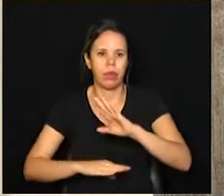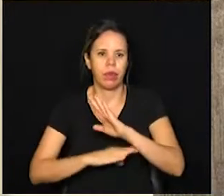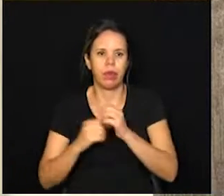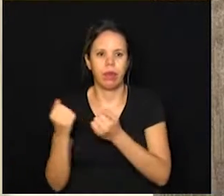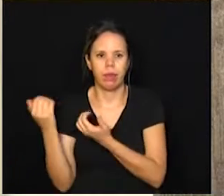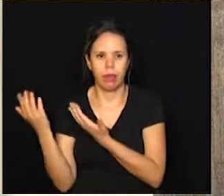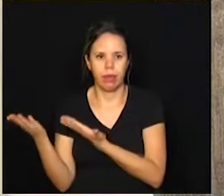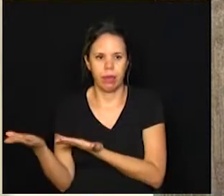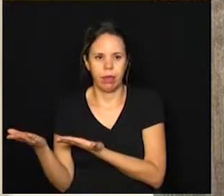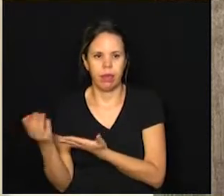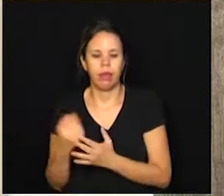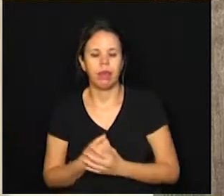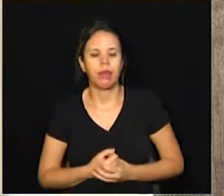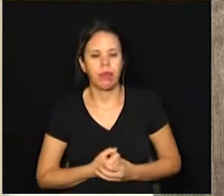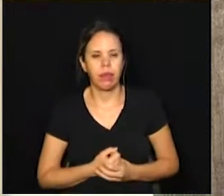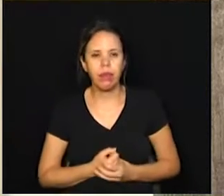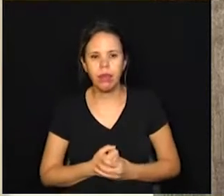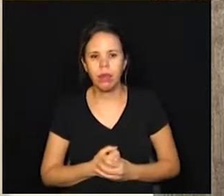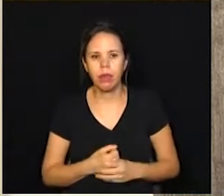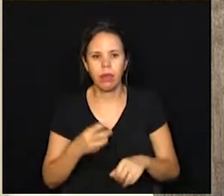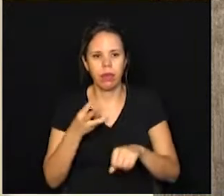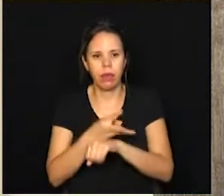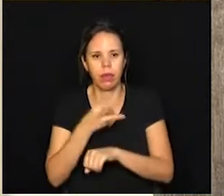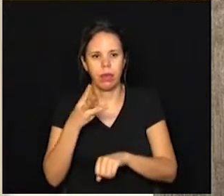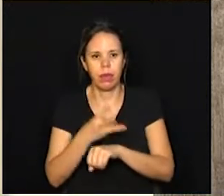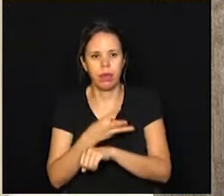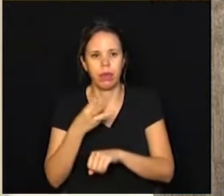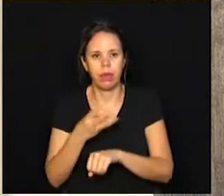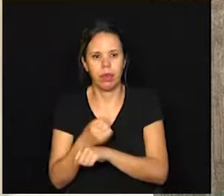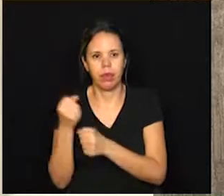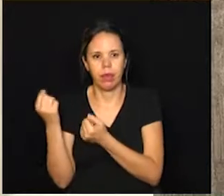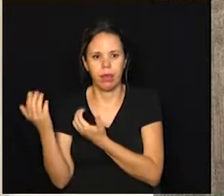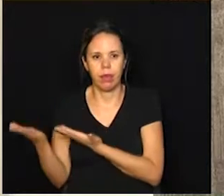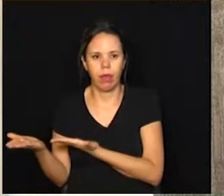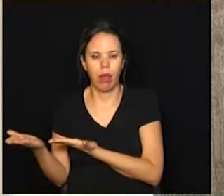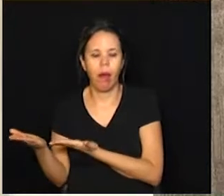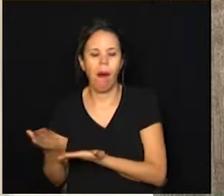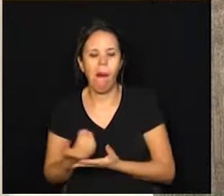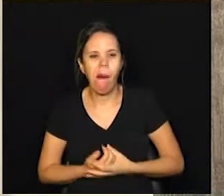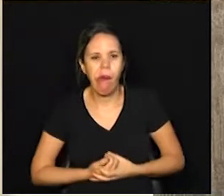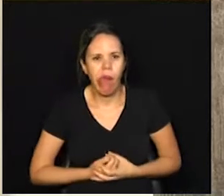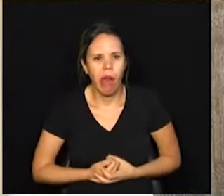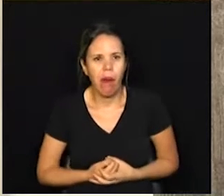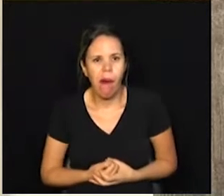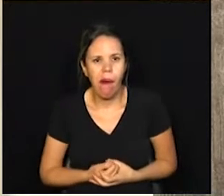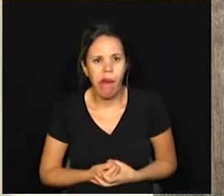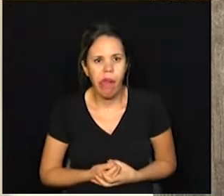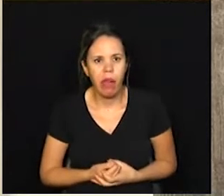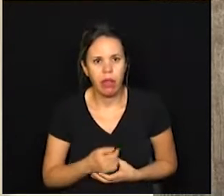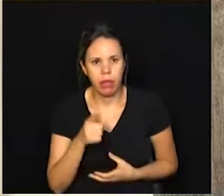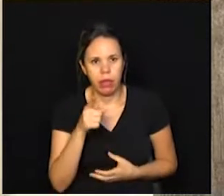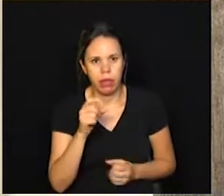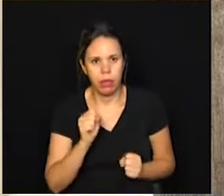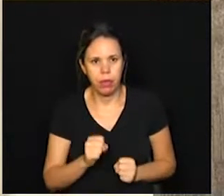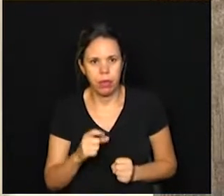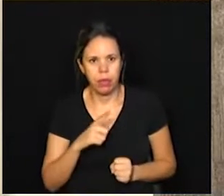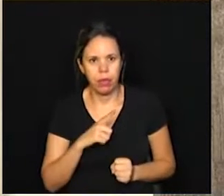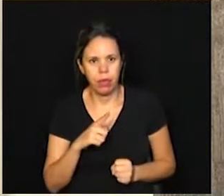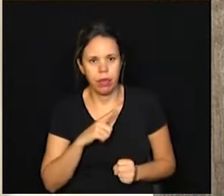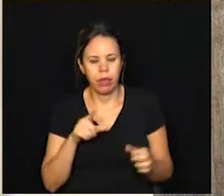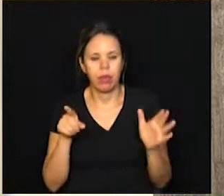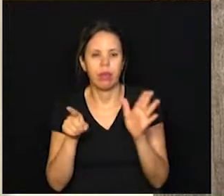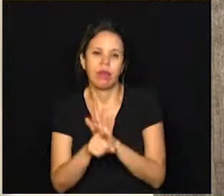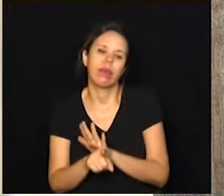do telefone é o 19 97829 3776. E você terá a sua